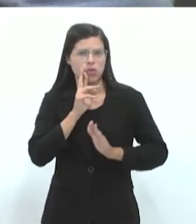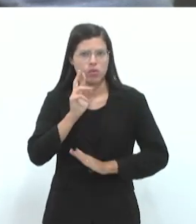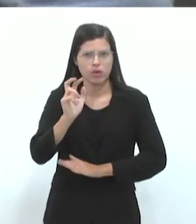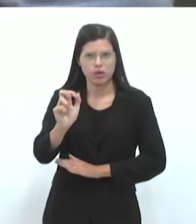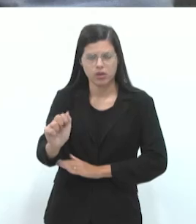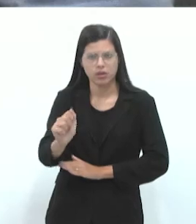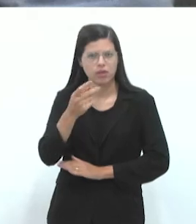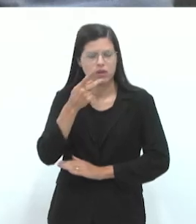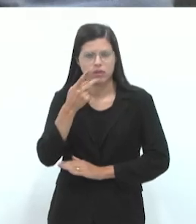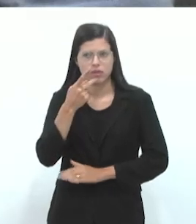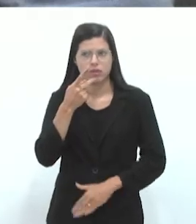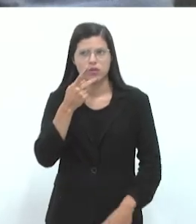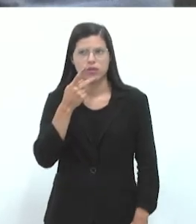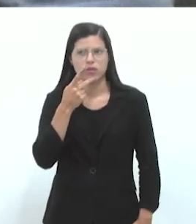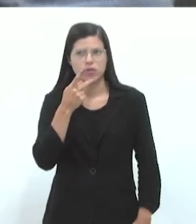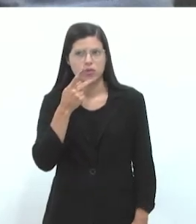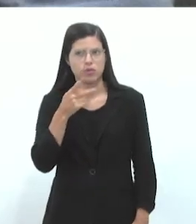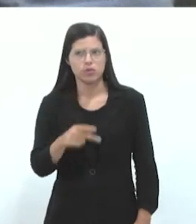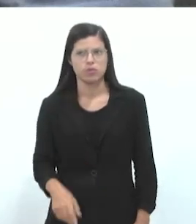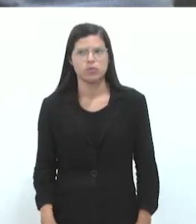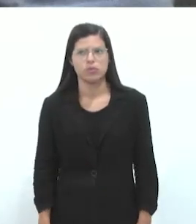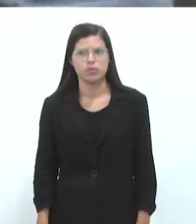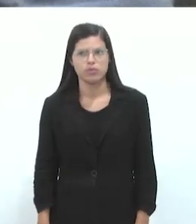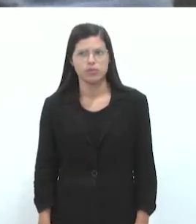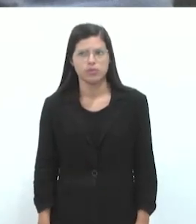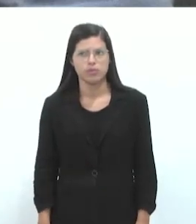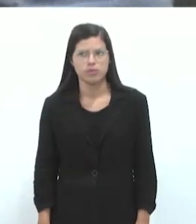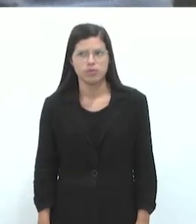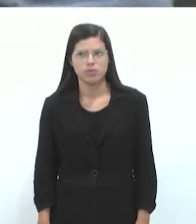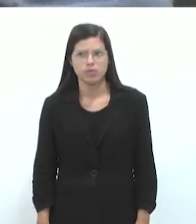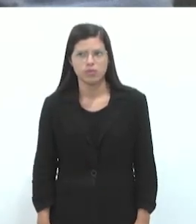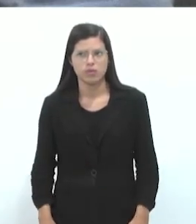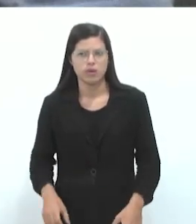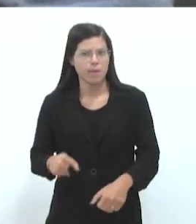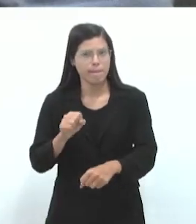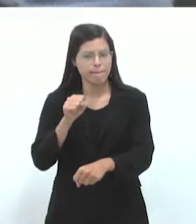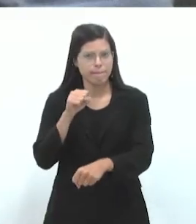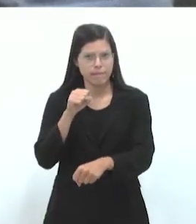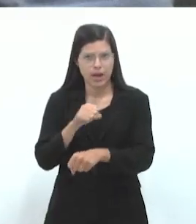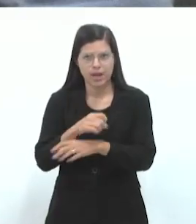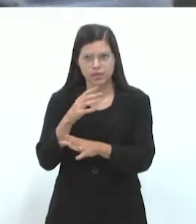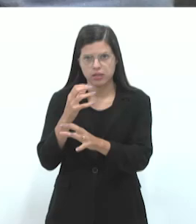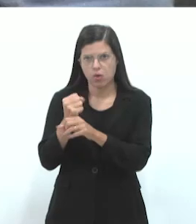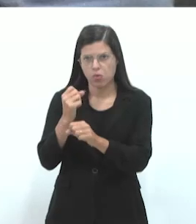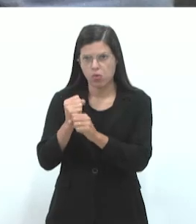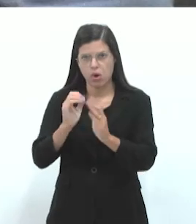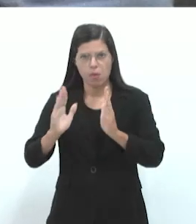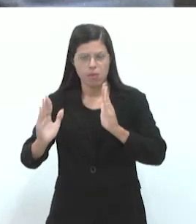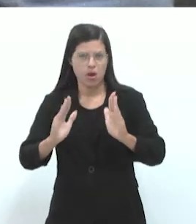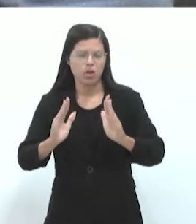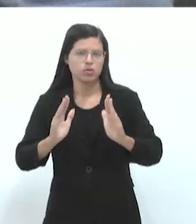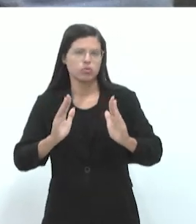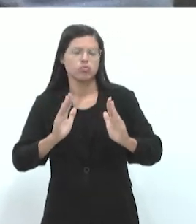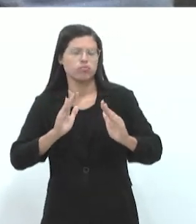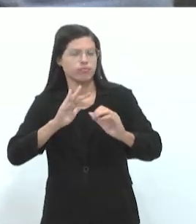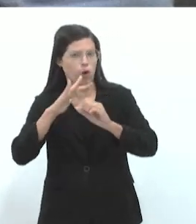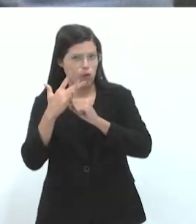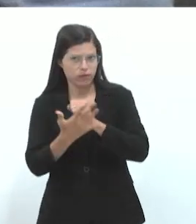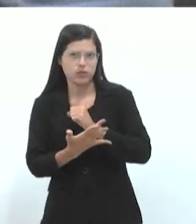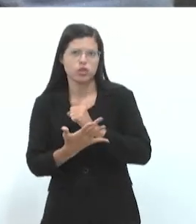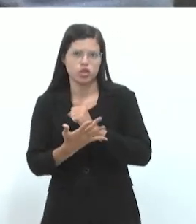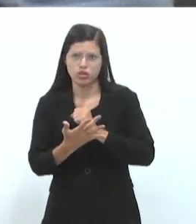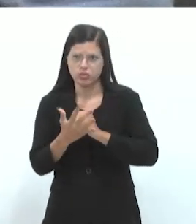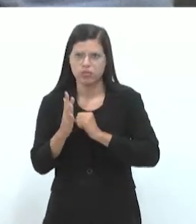querendo? A interrupção da contagem de prazo no período da Covid, que foi já plenamente